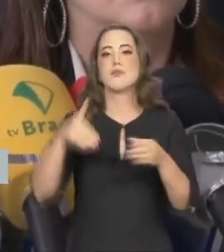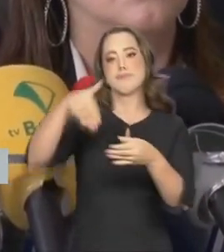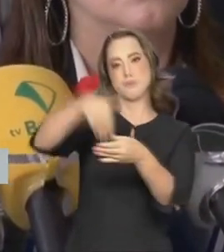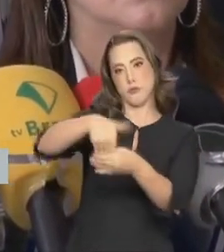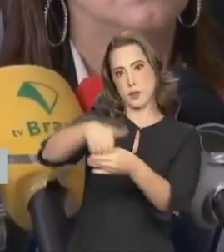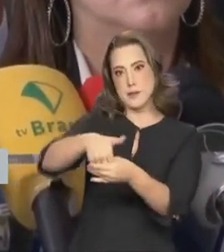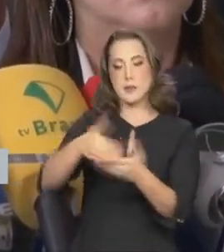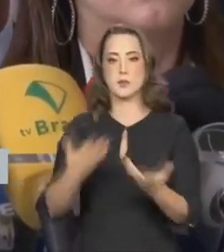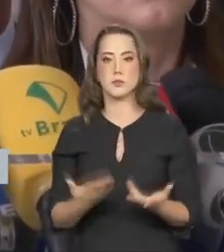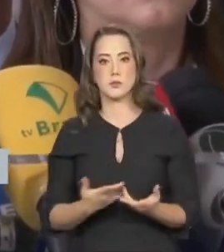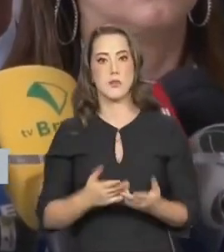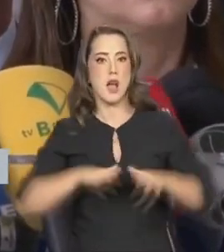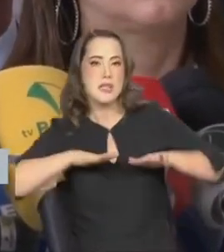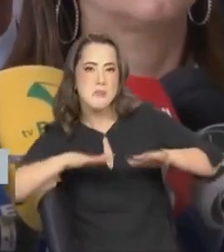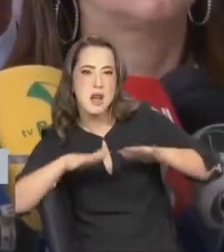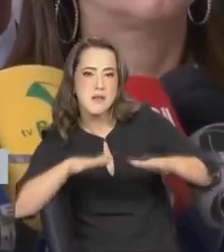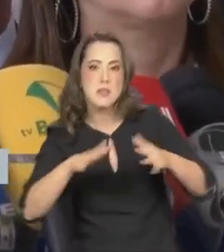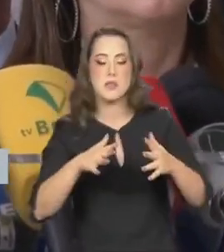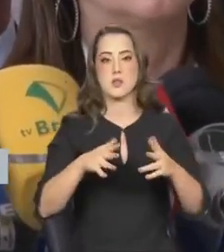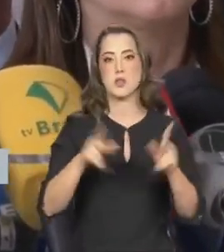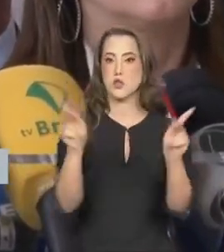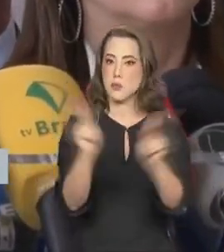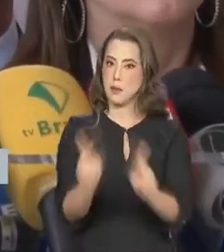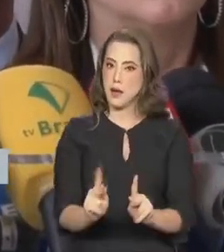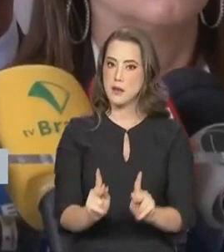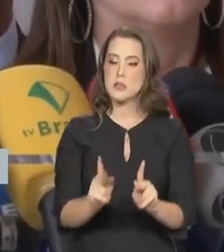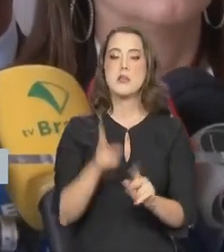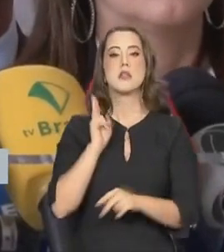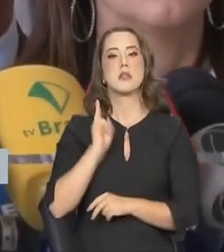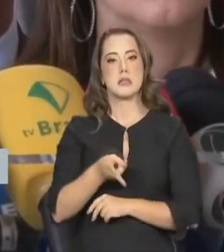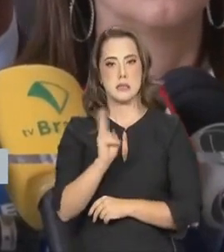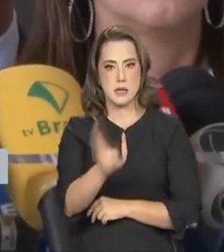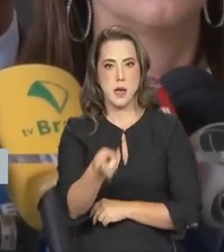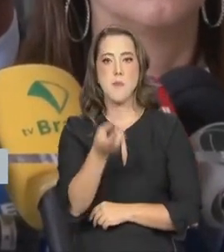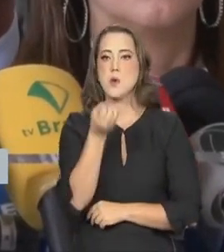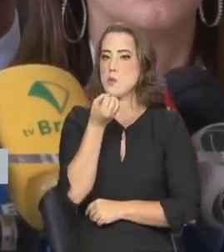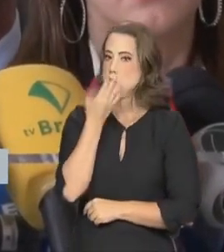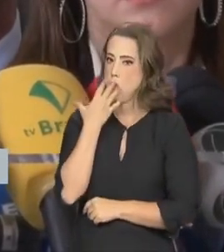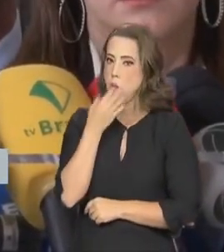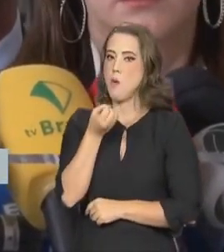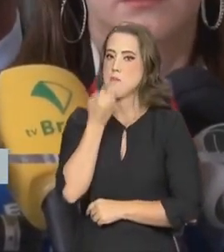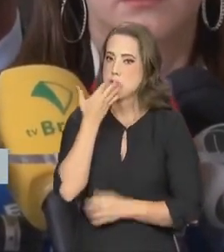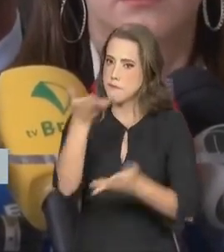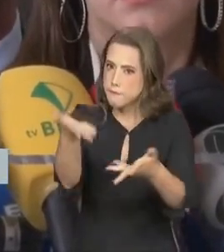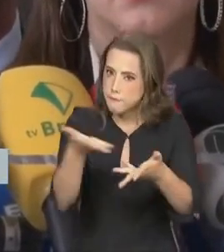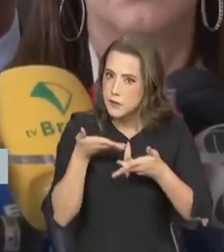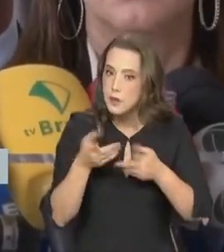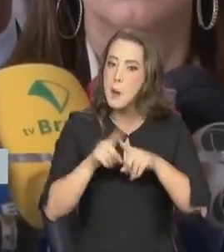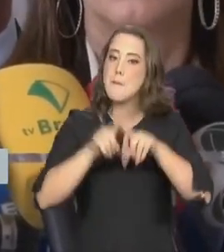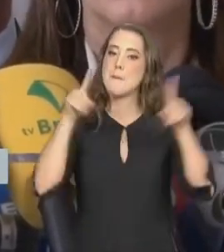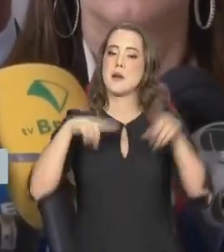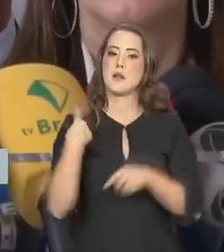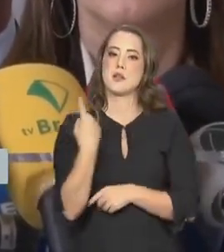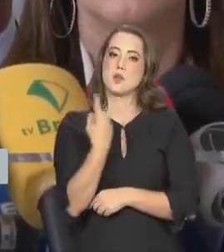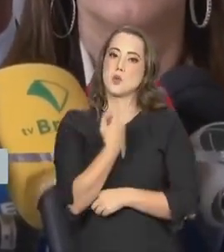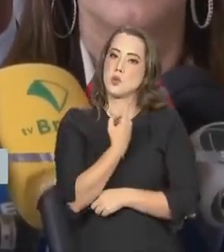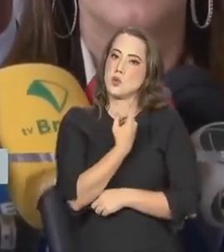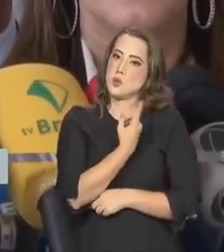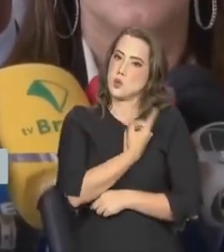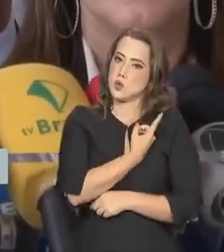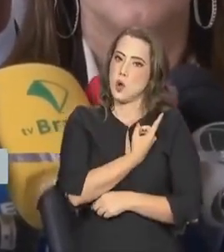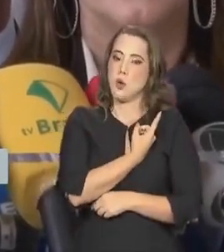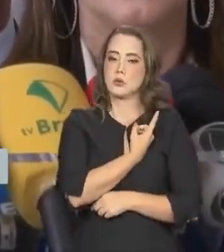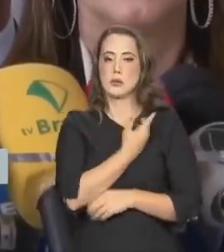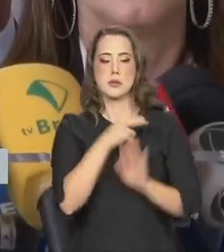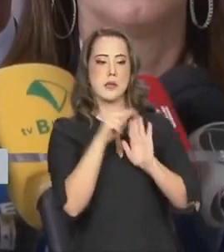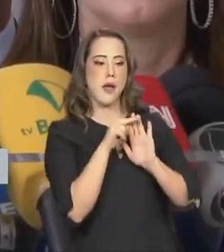As manifestações pacíficas sempre serão bem-vindas, mas os nossos métodos não